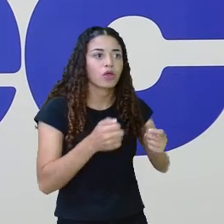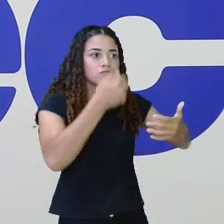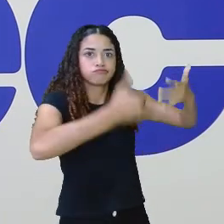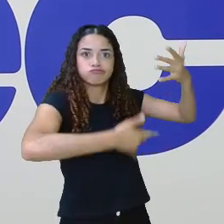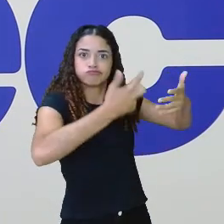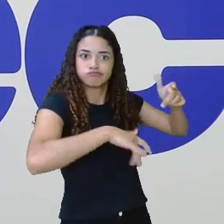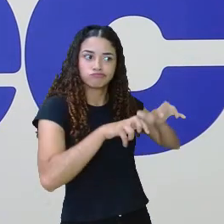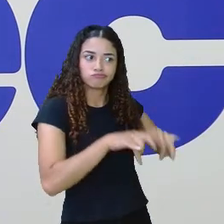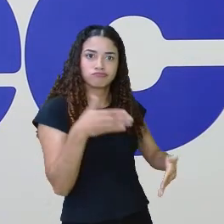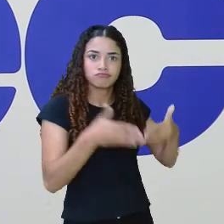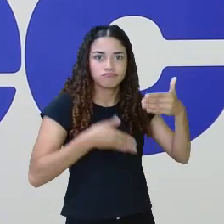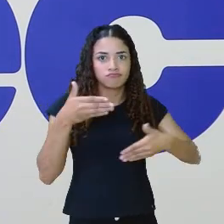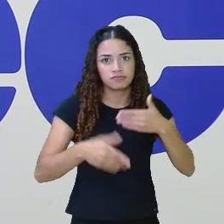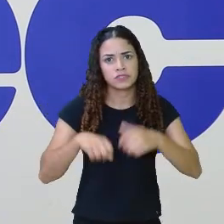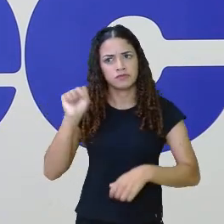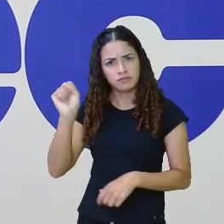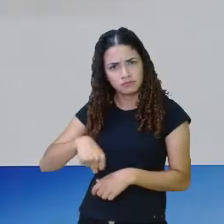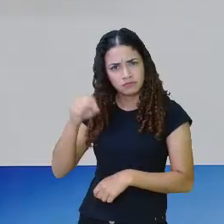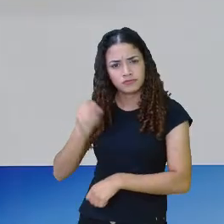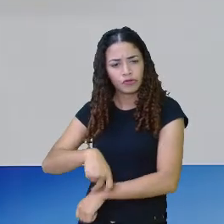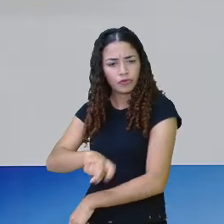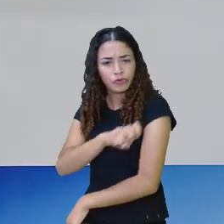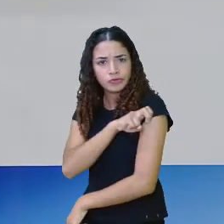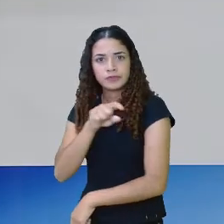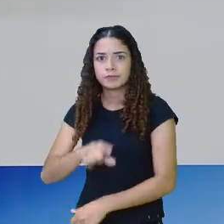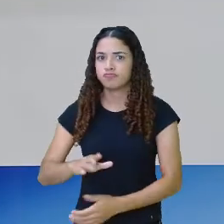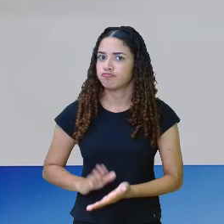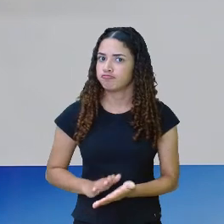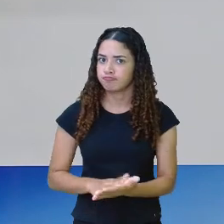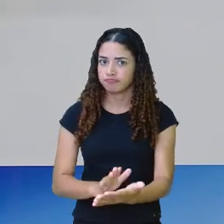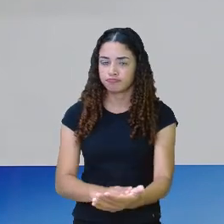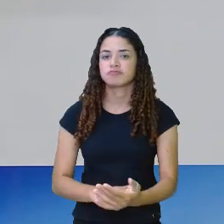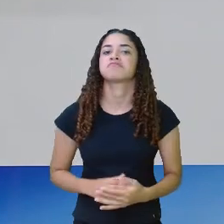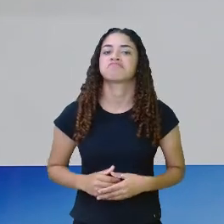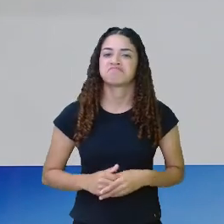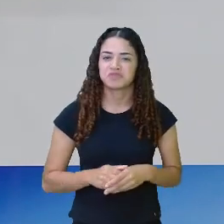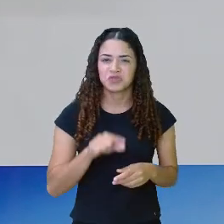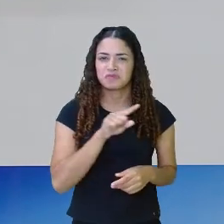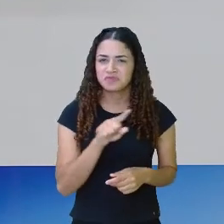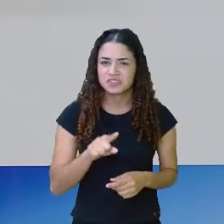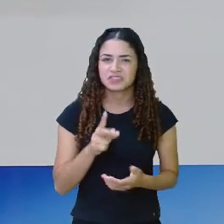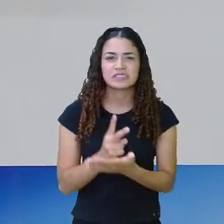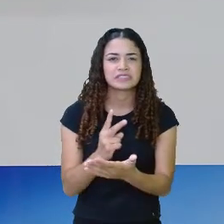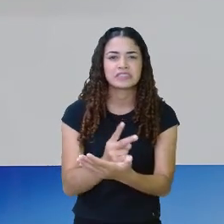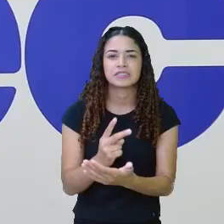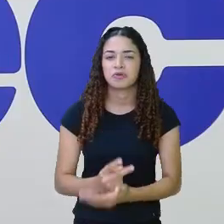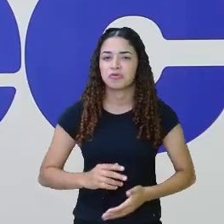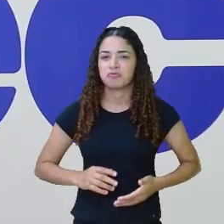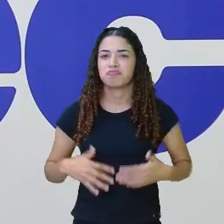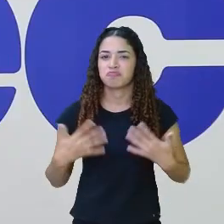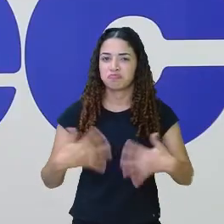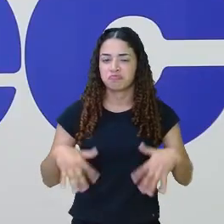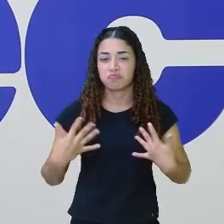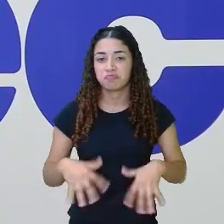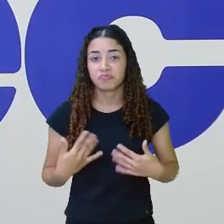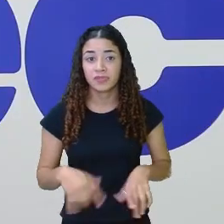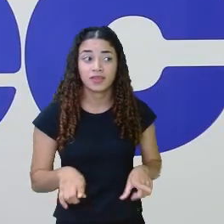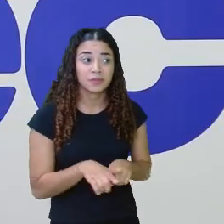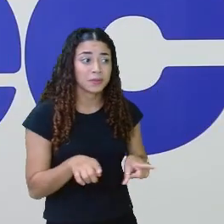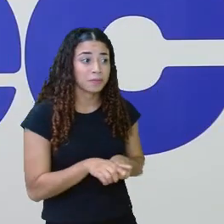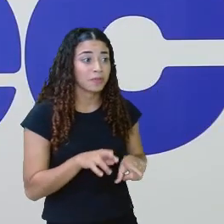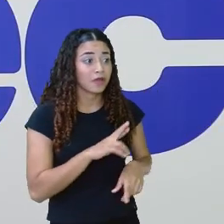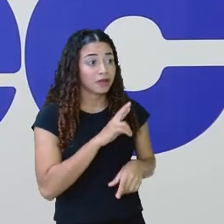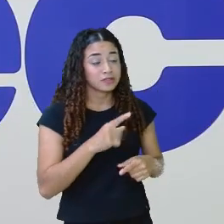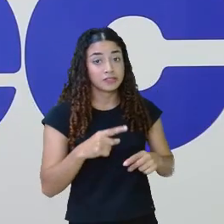participativo. Sim, o 5º ano está de parabéns hoje. Vocês sempre excelentes. Inclusive, com resposta do